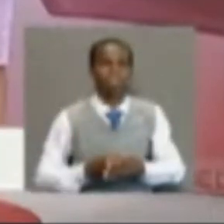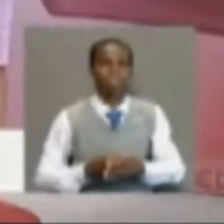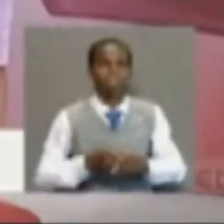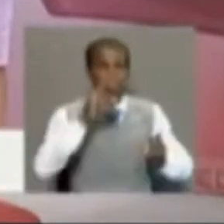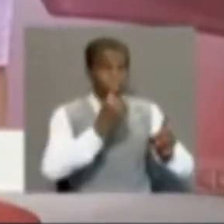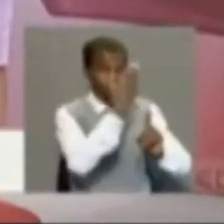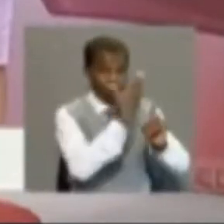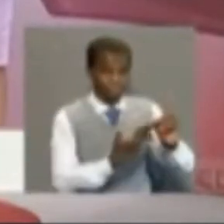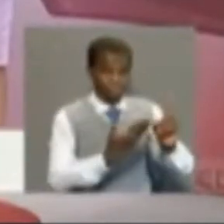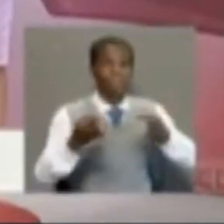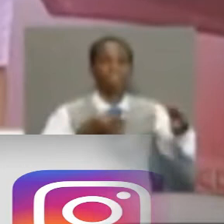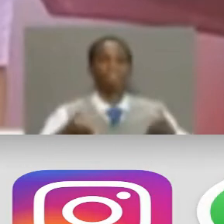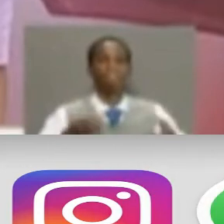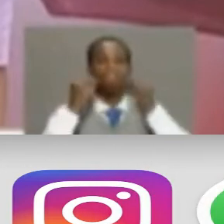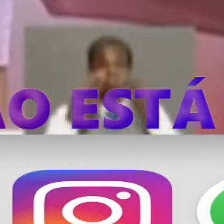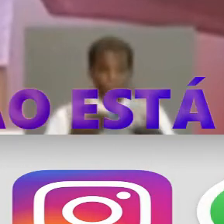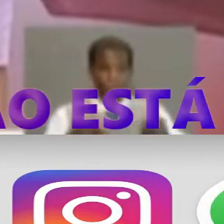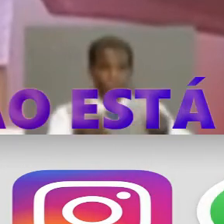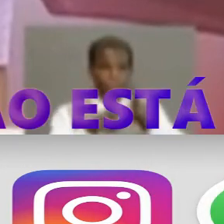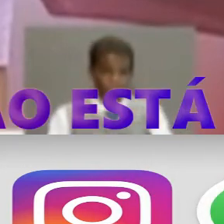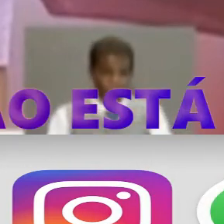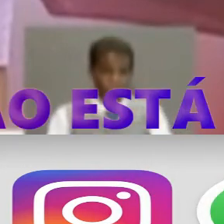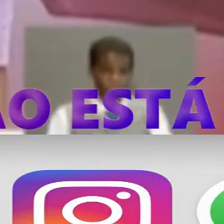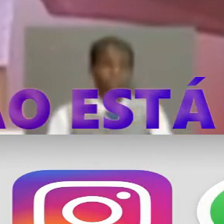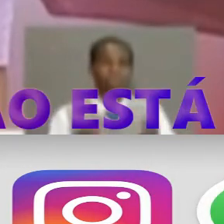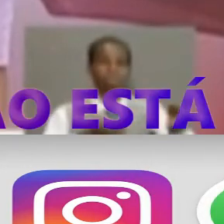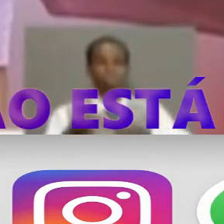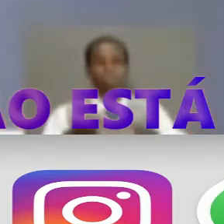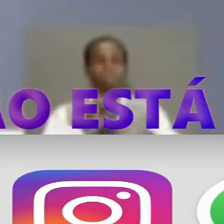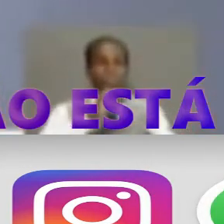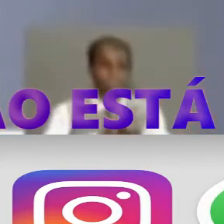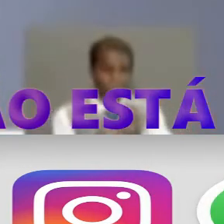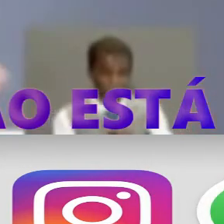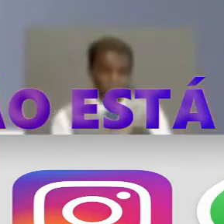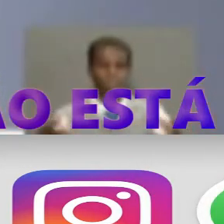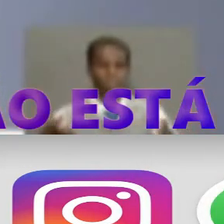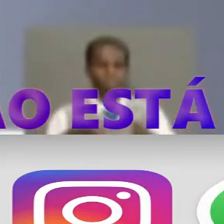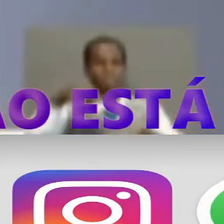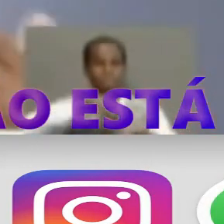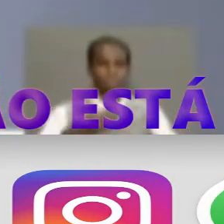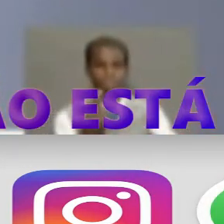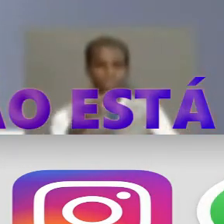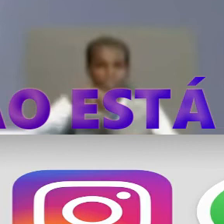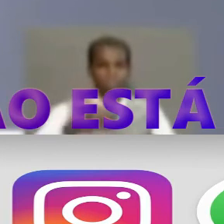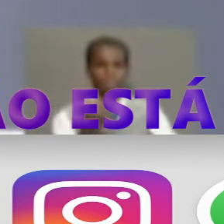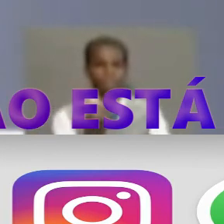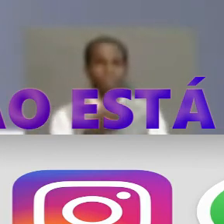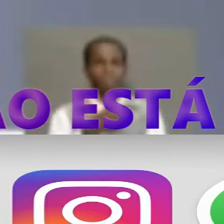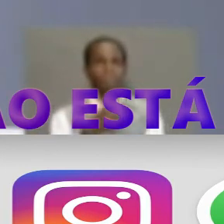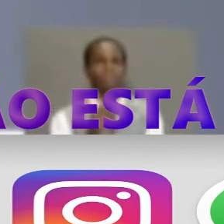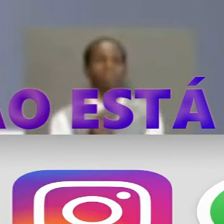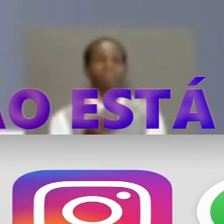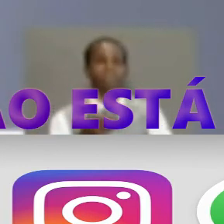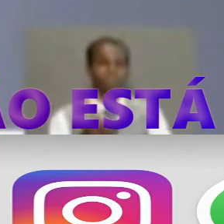Ora, gostava de falar sobre a situação da posição da UNITA em relação ao não retorquir e não contestar a decisão do